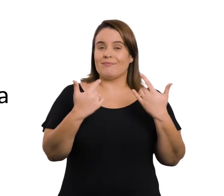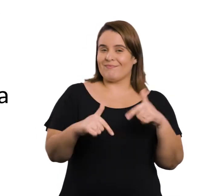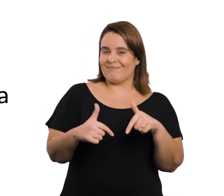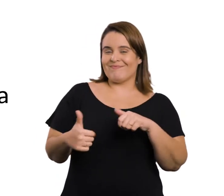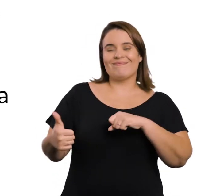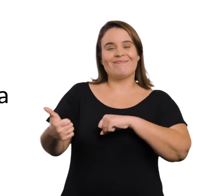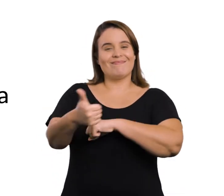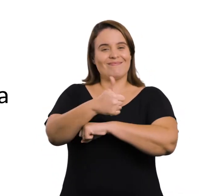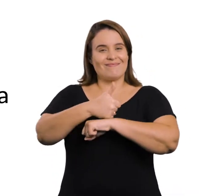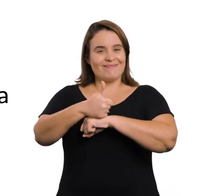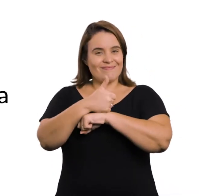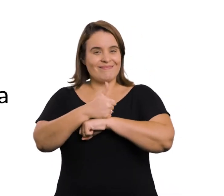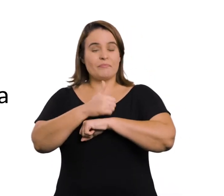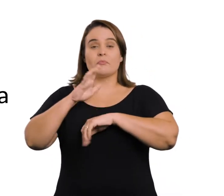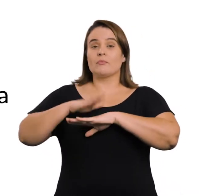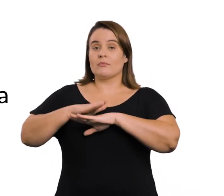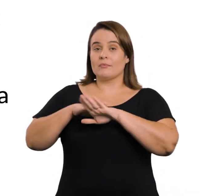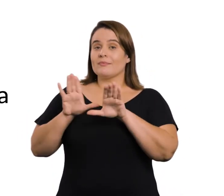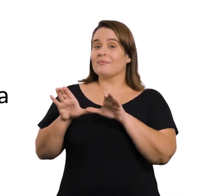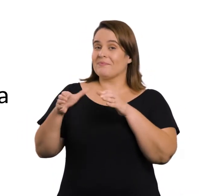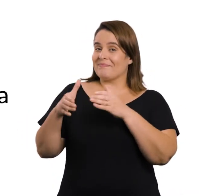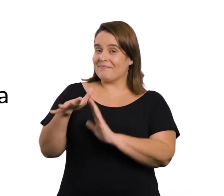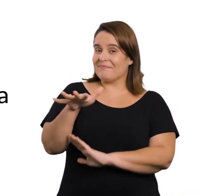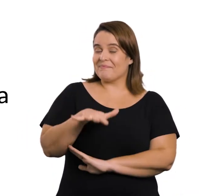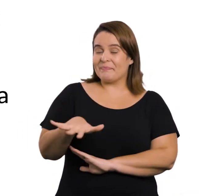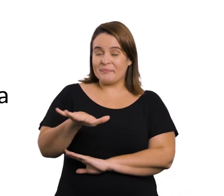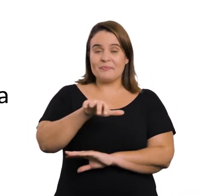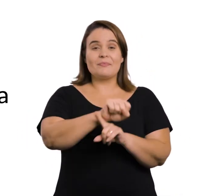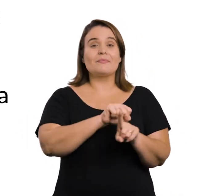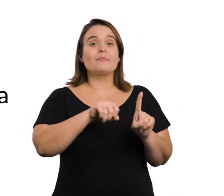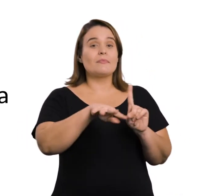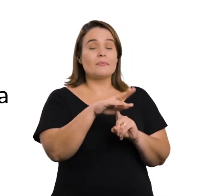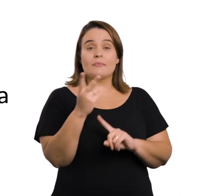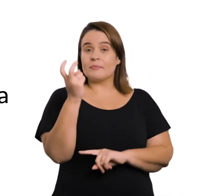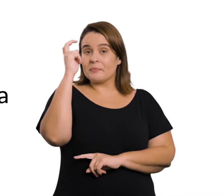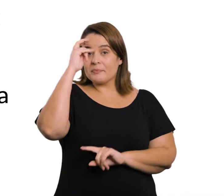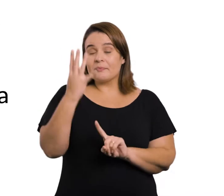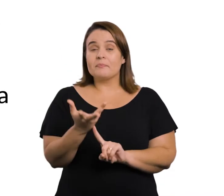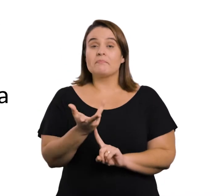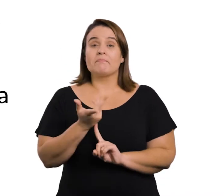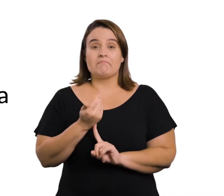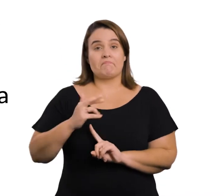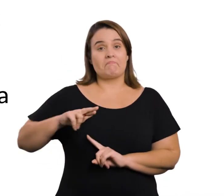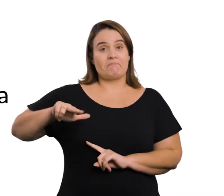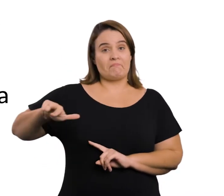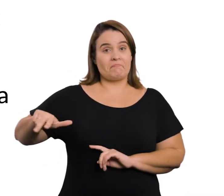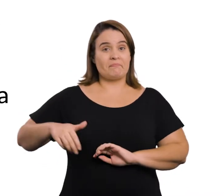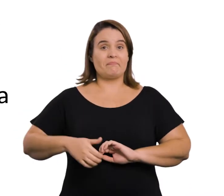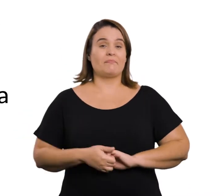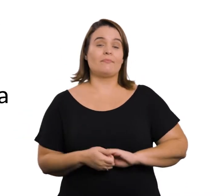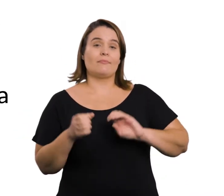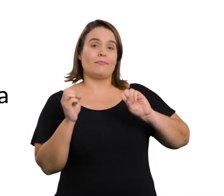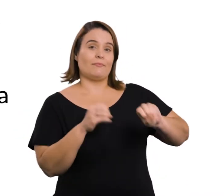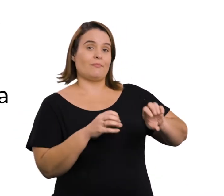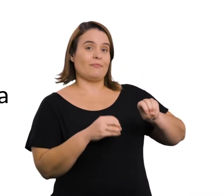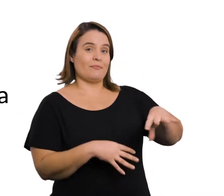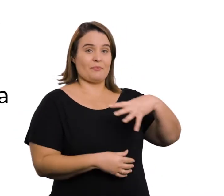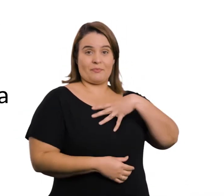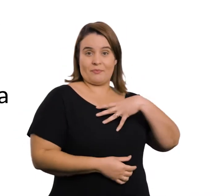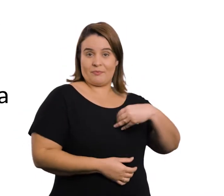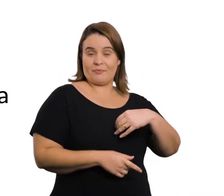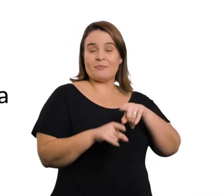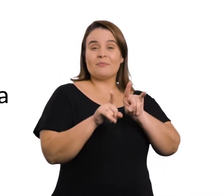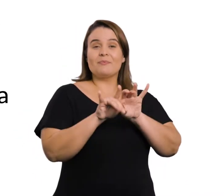de trabalho, profissional, de ação comunitária, social, cultural, artística, etc., de educação